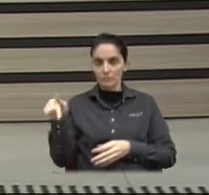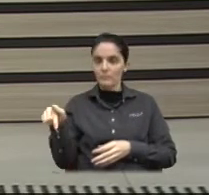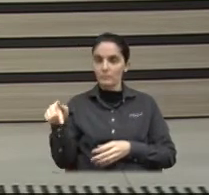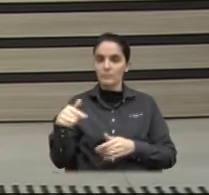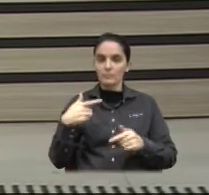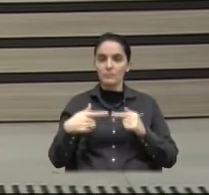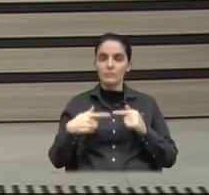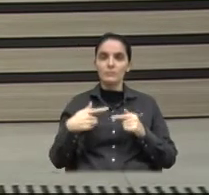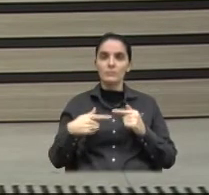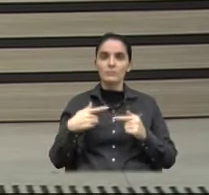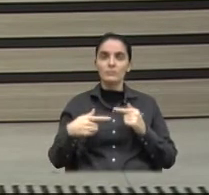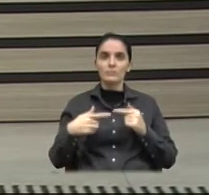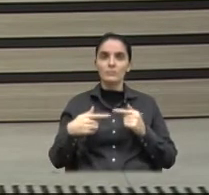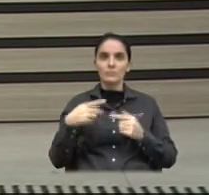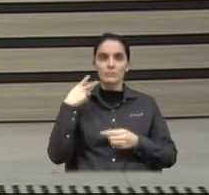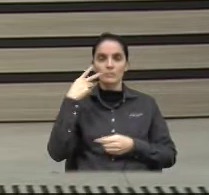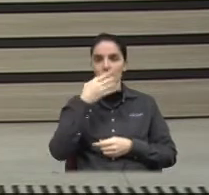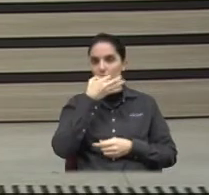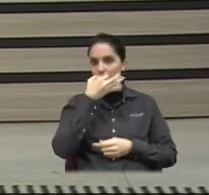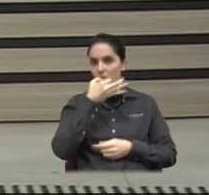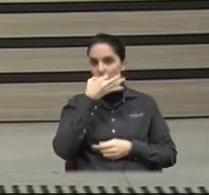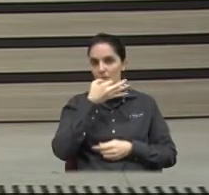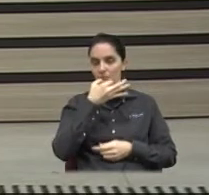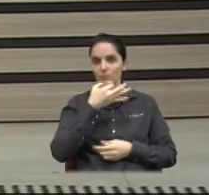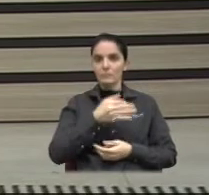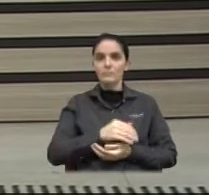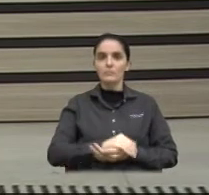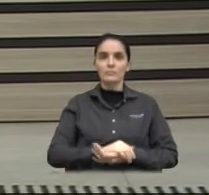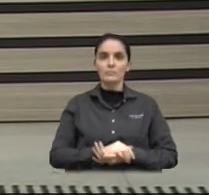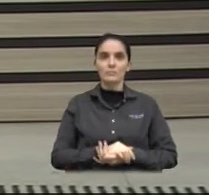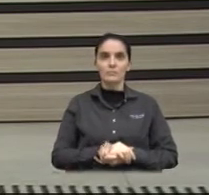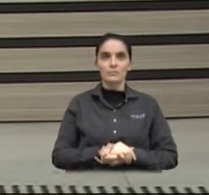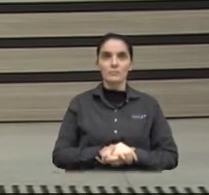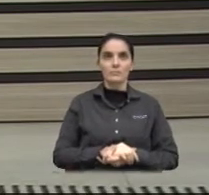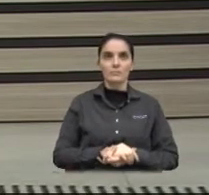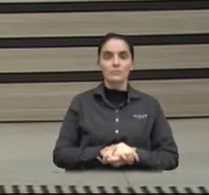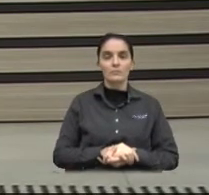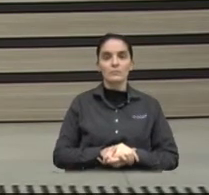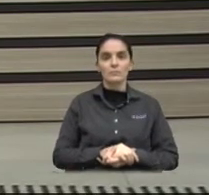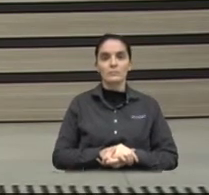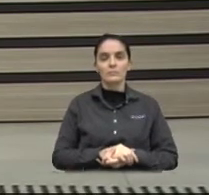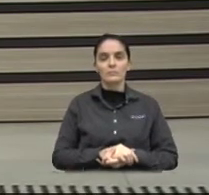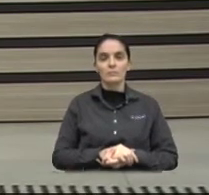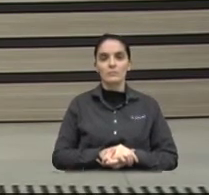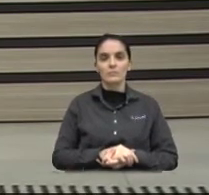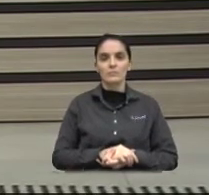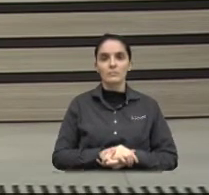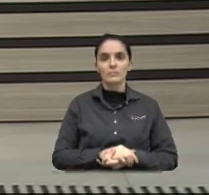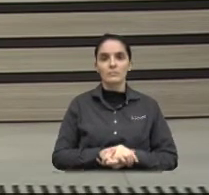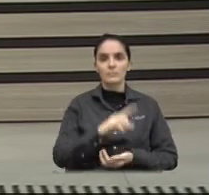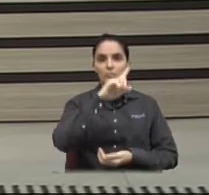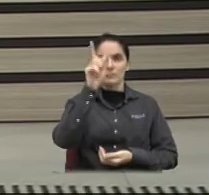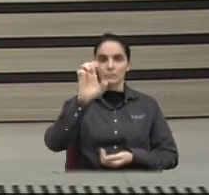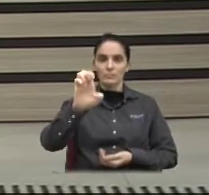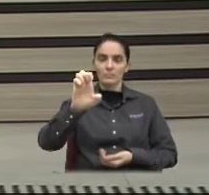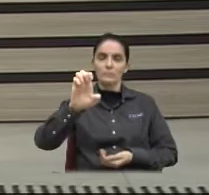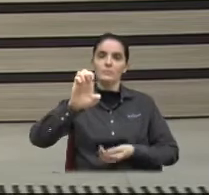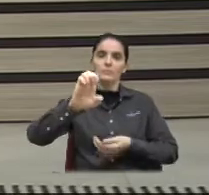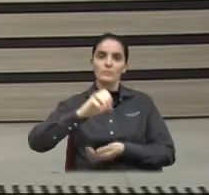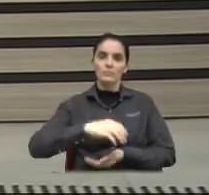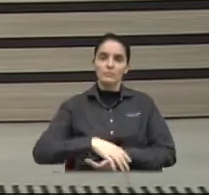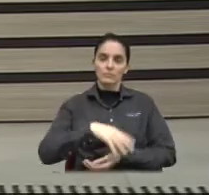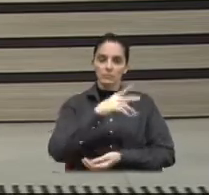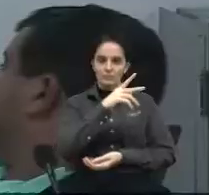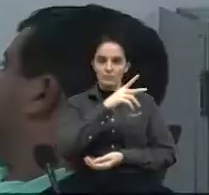discussão o vereador deseja discutir o projeto quero que se apresenta lavra por exemplo essa casa vereador zé roberto em nada seu